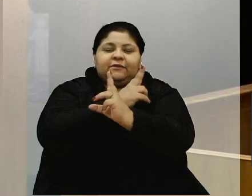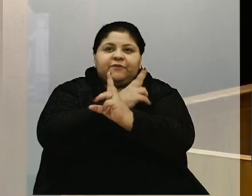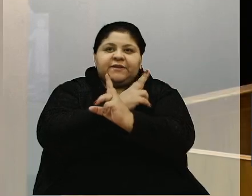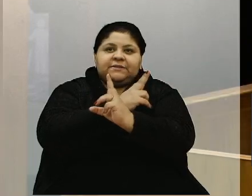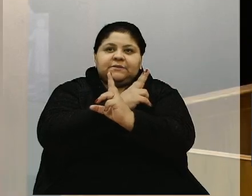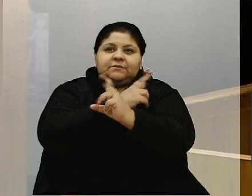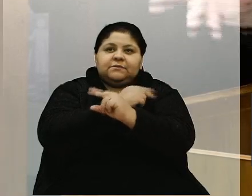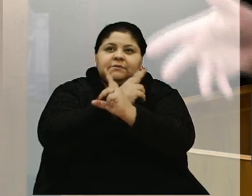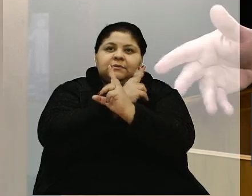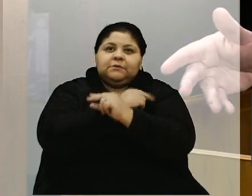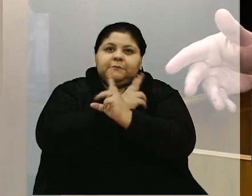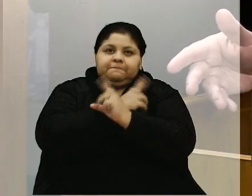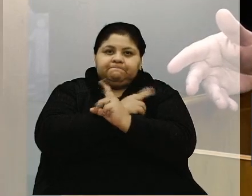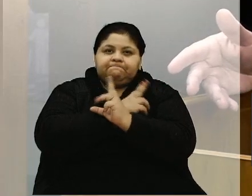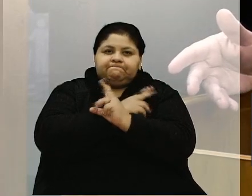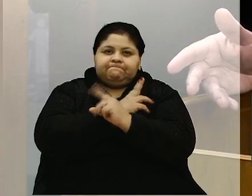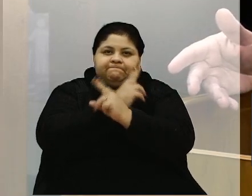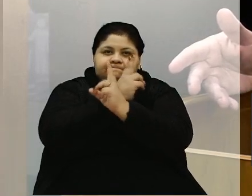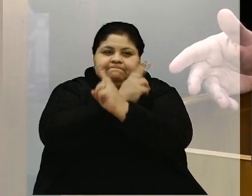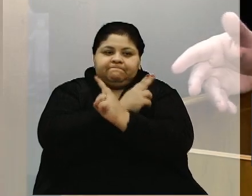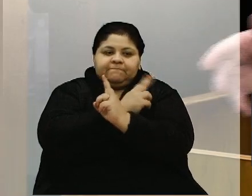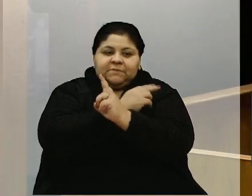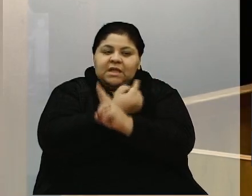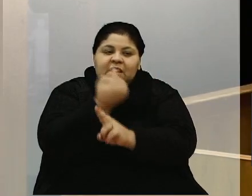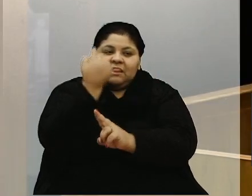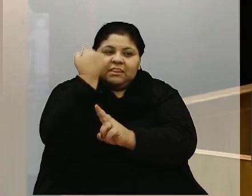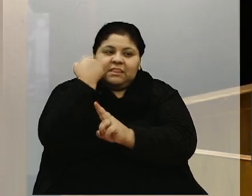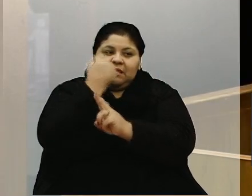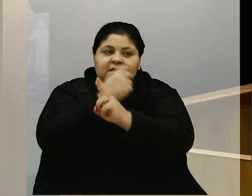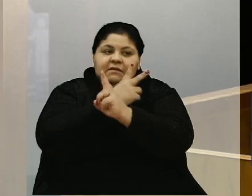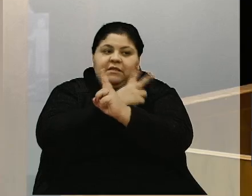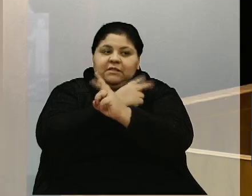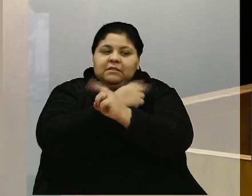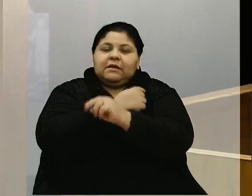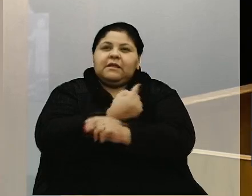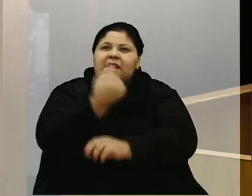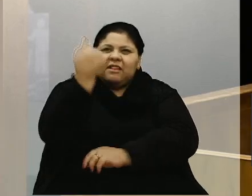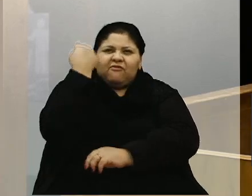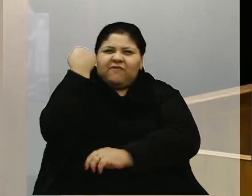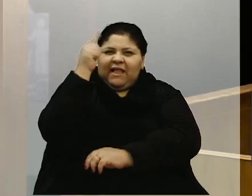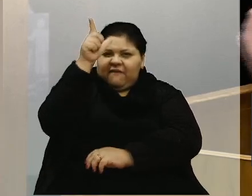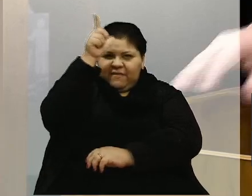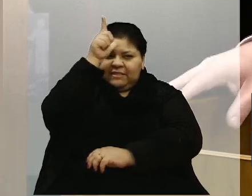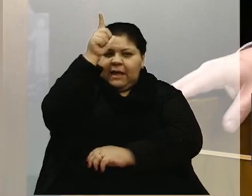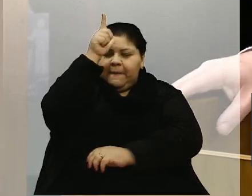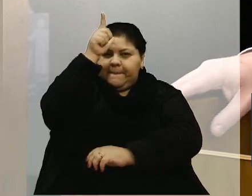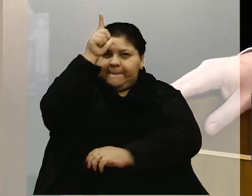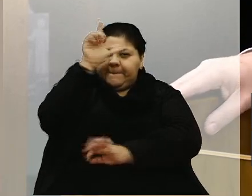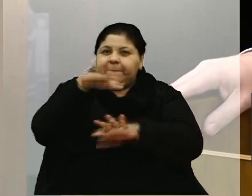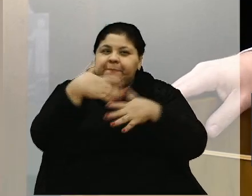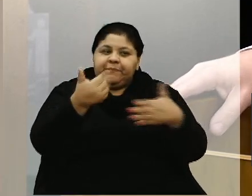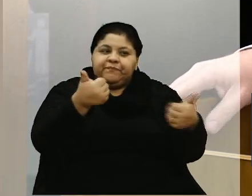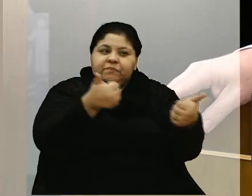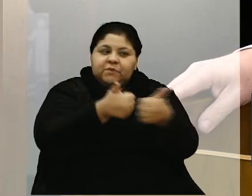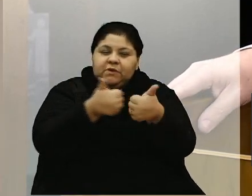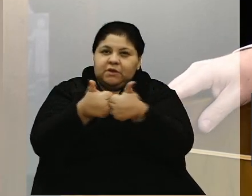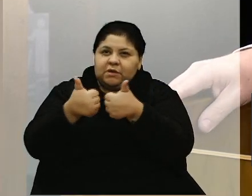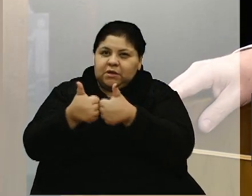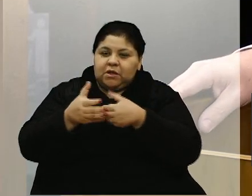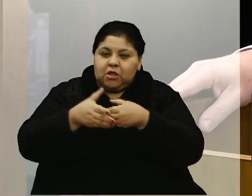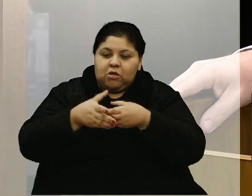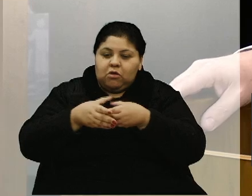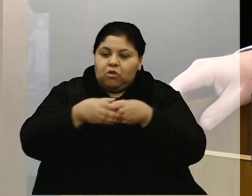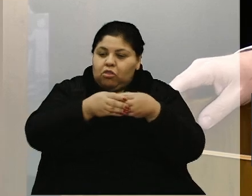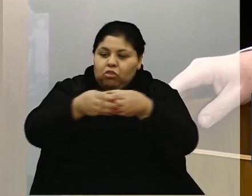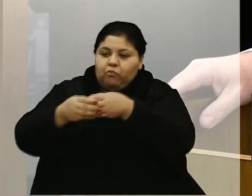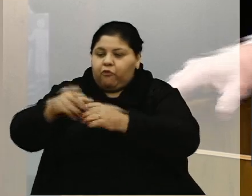né, naquela época, nem se falava em Alemanha ainda, se falava no Império Austro-Húngaro. Então, a proximidade com o povo germânico